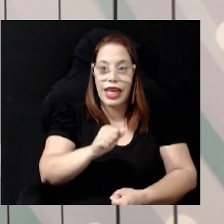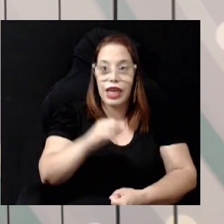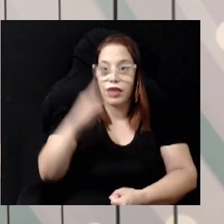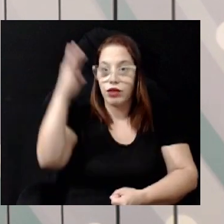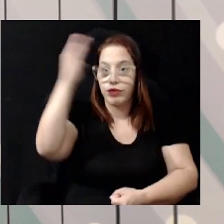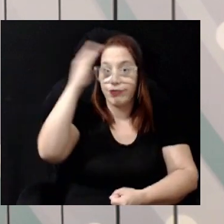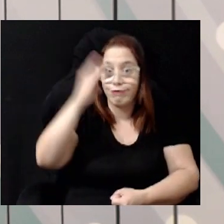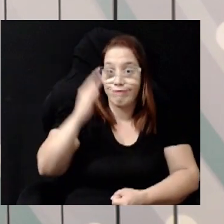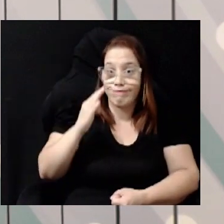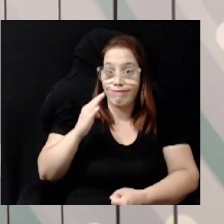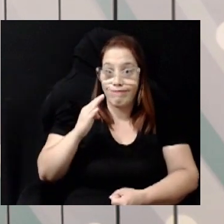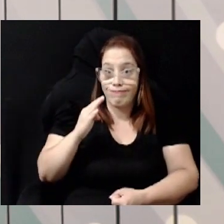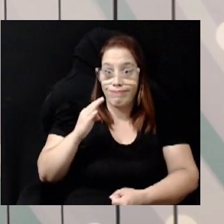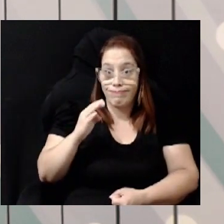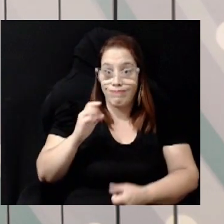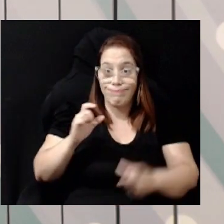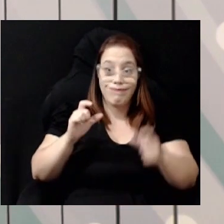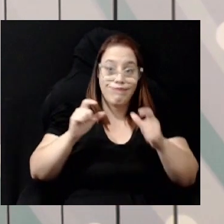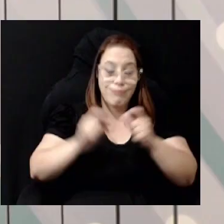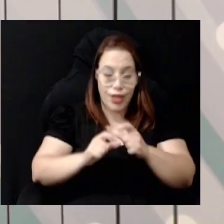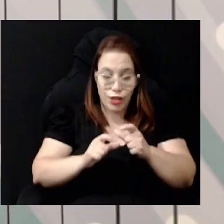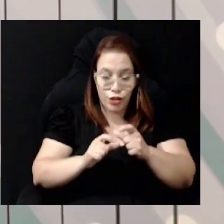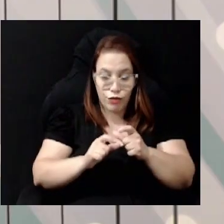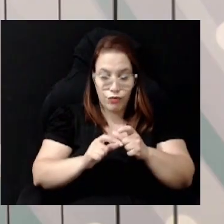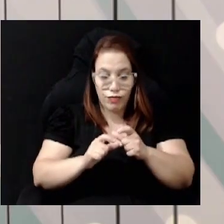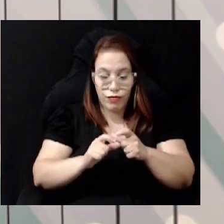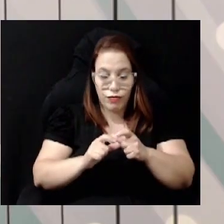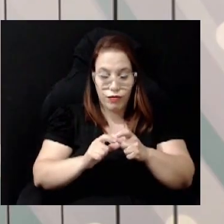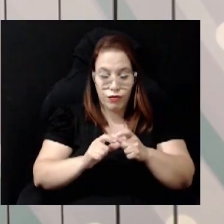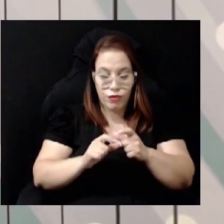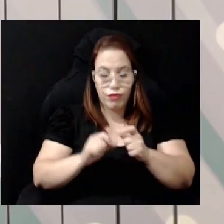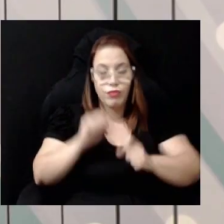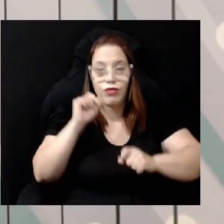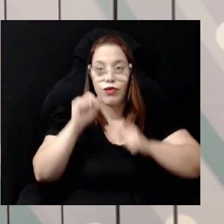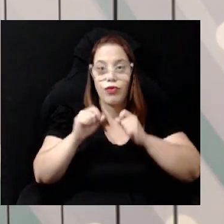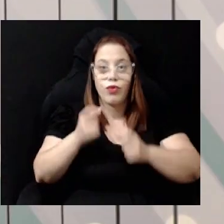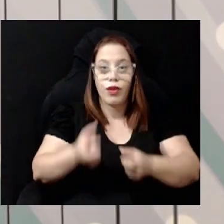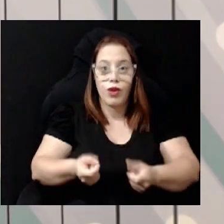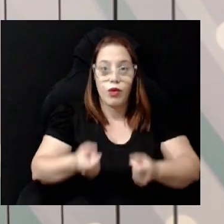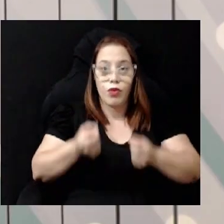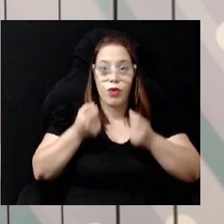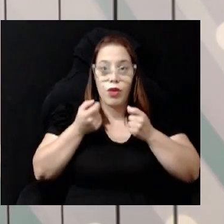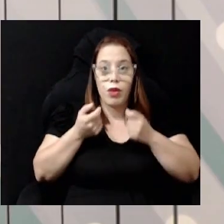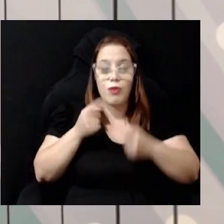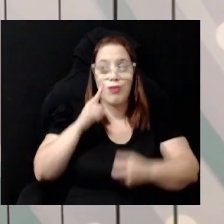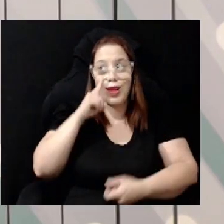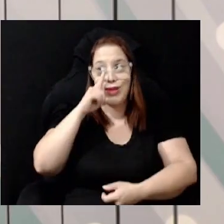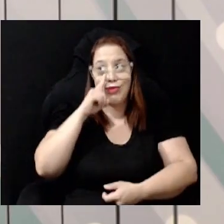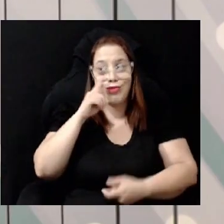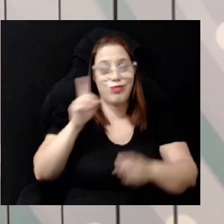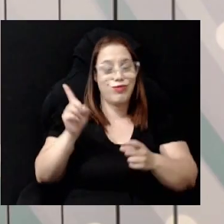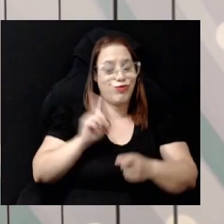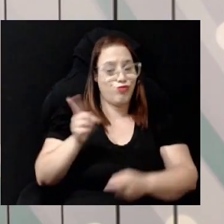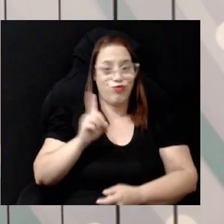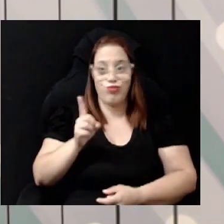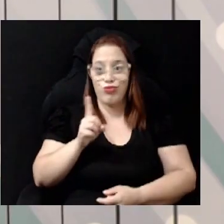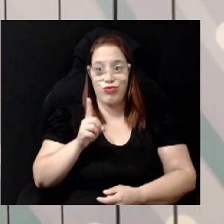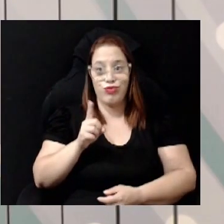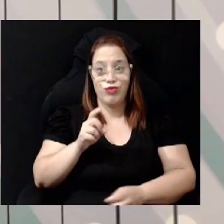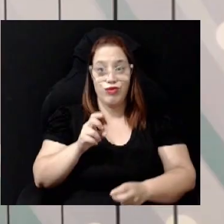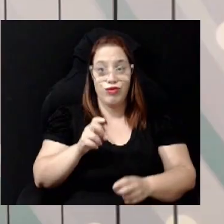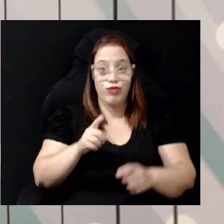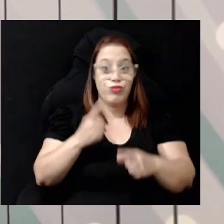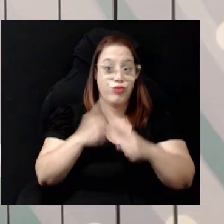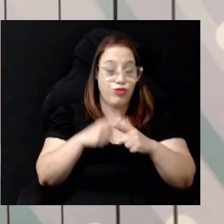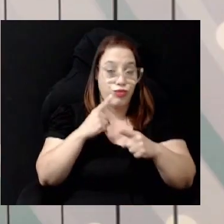Ainda assim, a baixa incidência não faz com que ele seja um câncer menos preocupante. Isso porque a causa